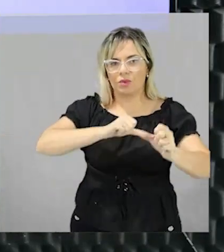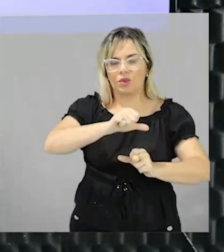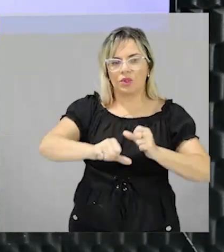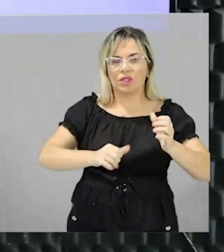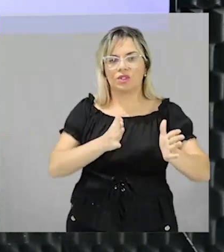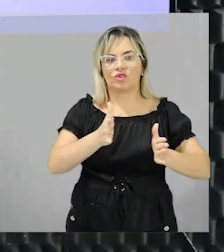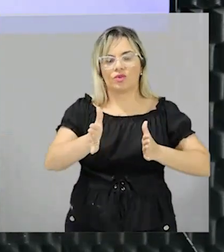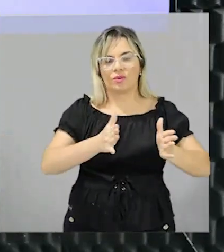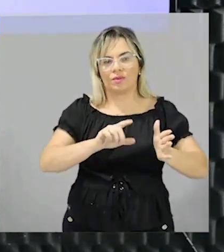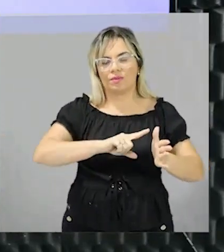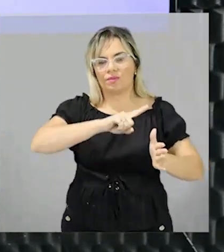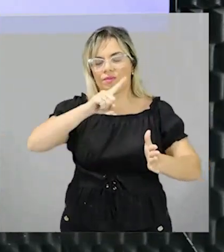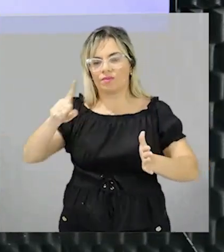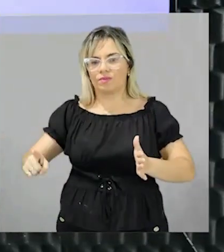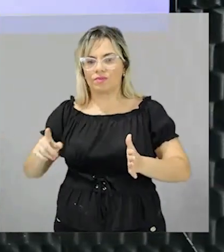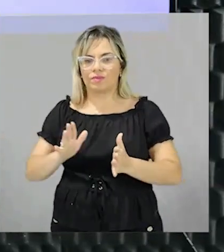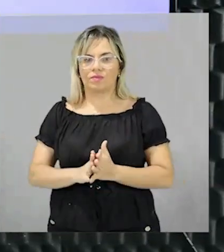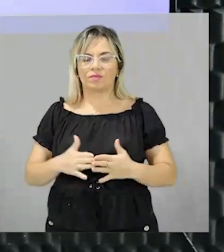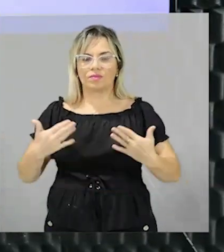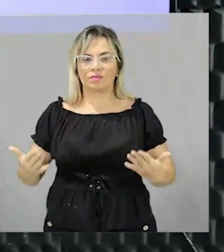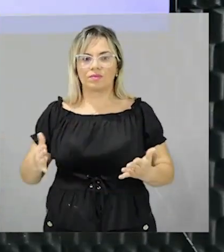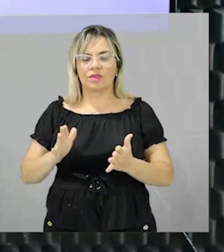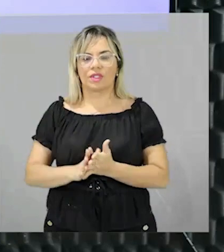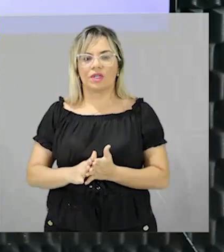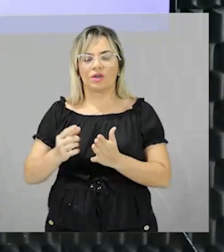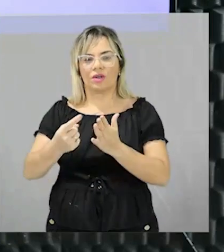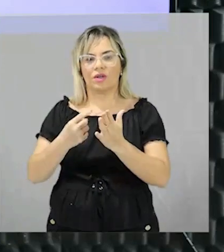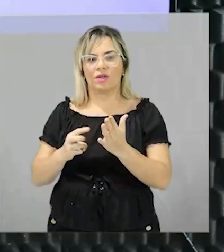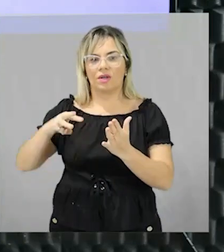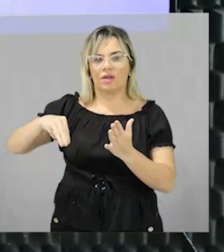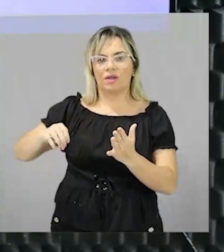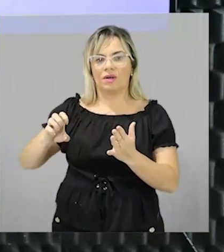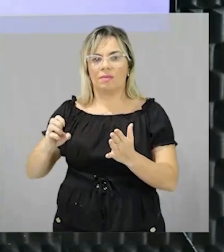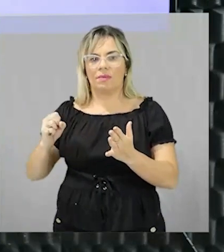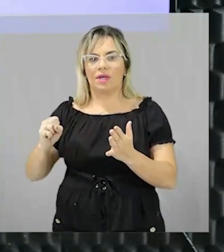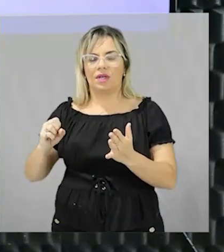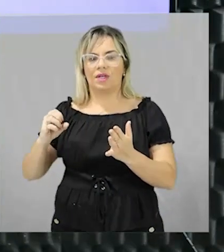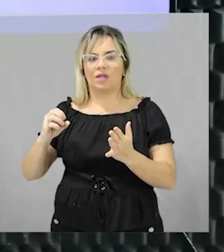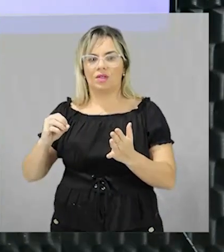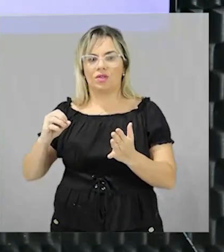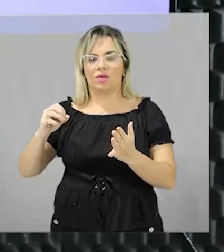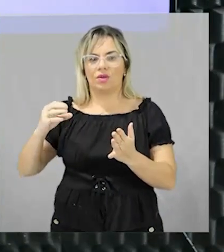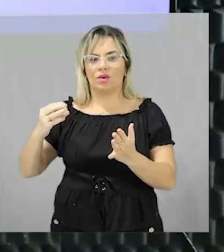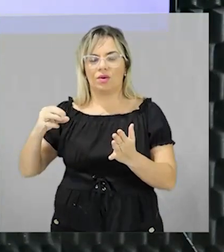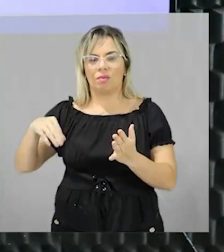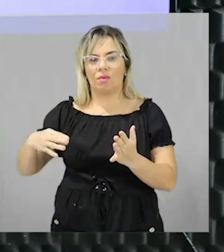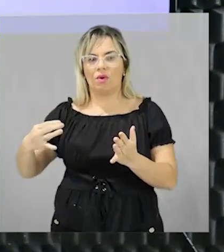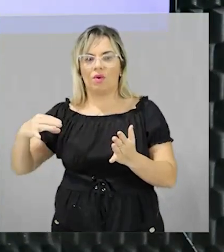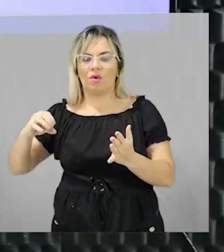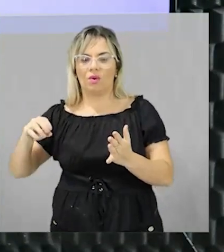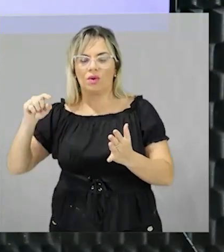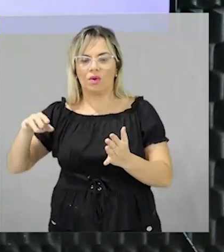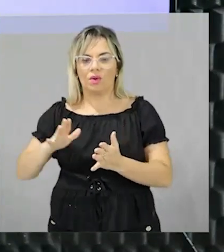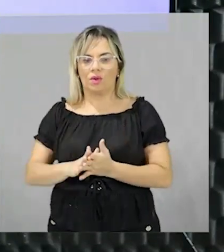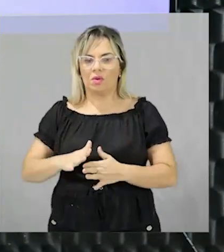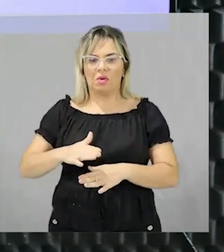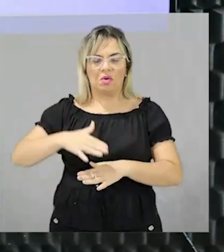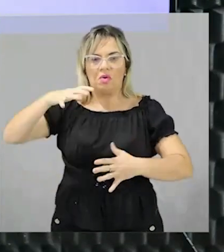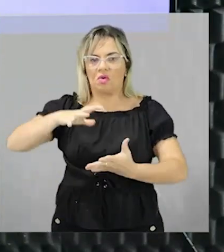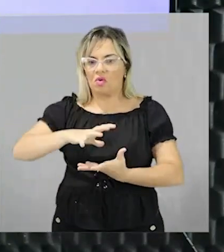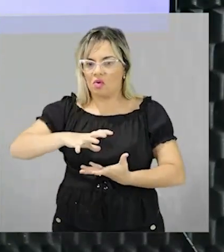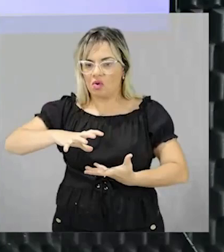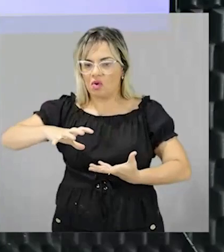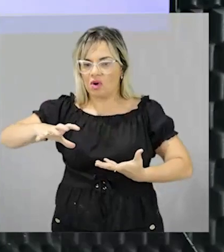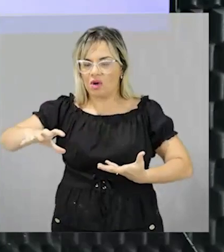era, tá certo? Nós vamos chegar na era mesozoica, a próxima era, tá certo? A era dos dois